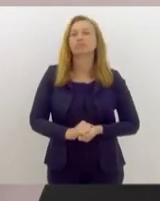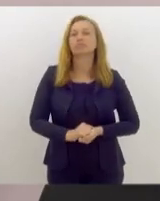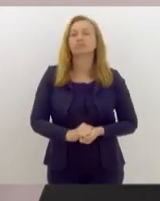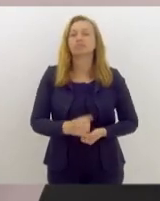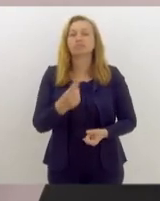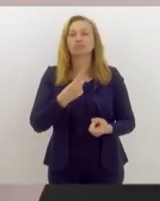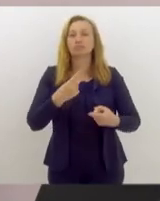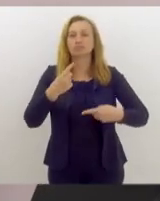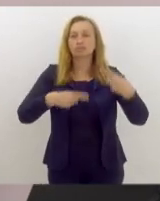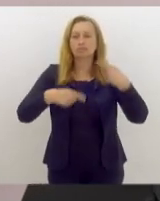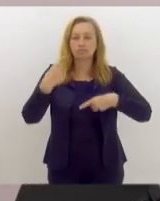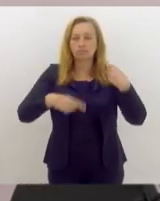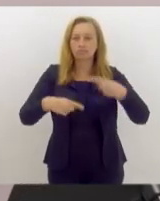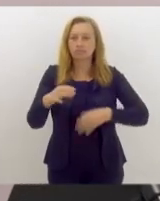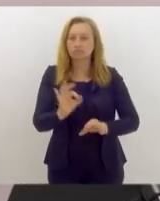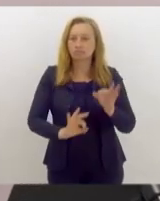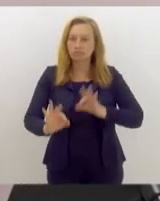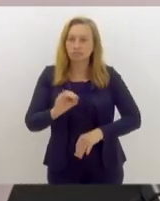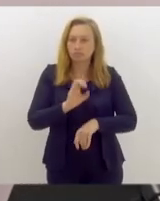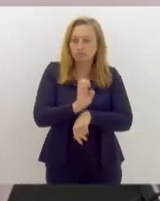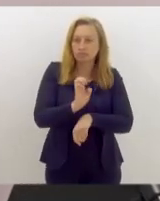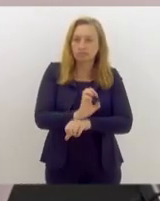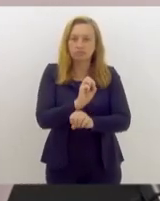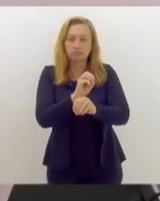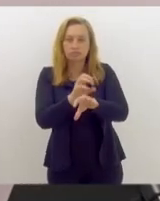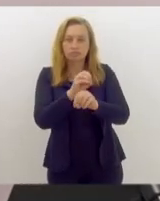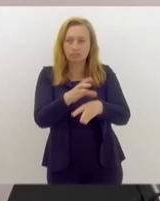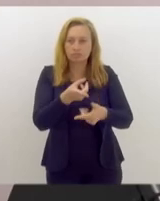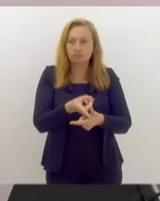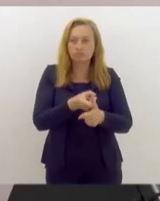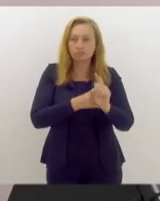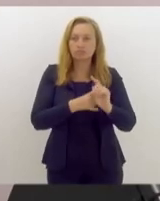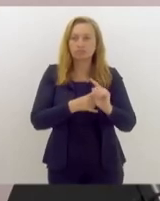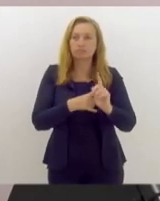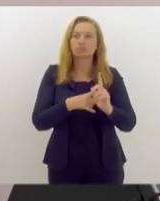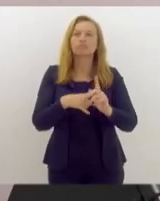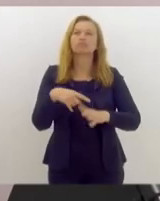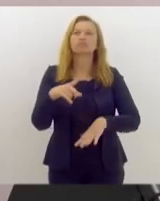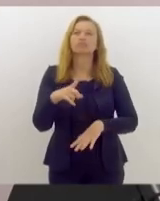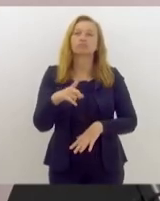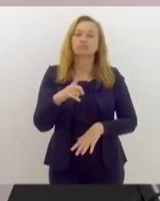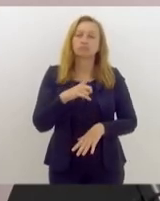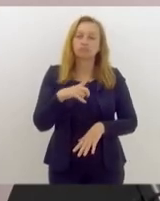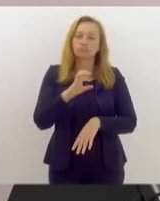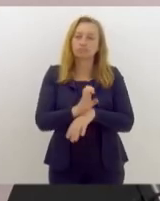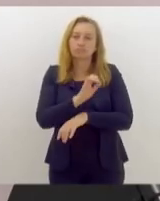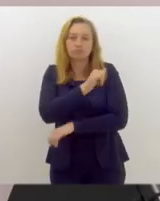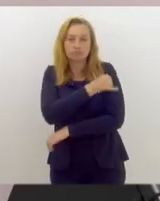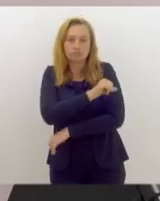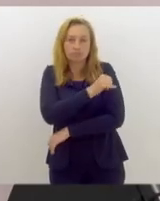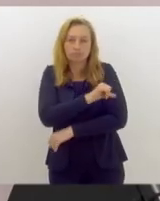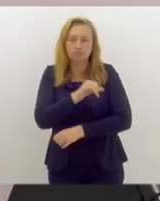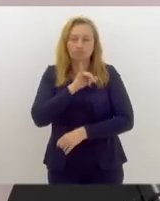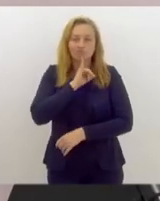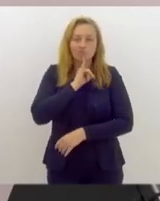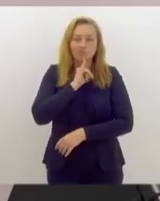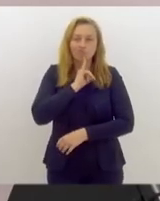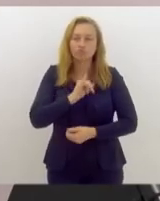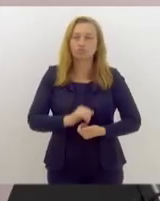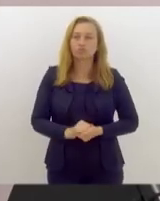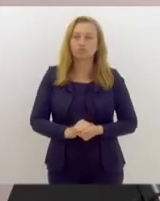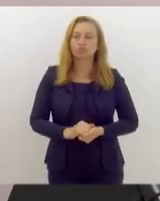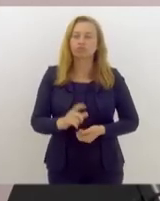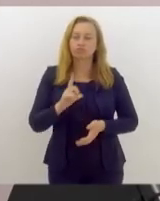Plano Estadual de Educação é uma dívida que a gente tem com o Estado do Rio de Janeiro. Infelizmente, temos